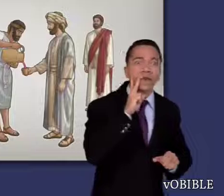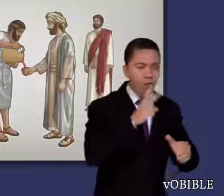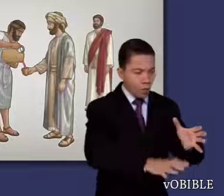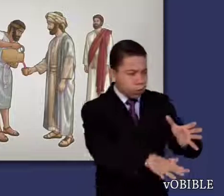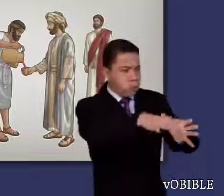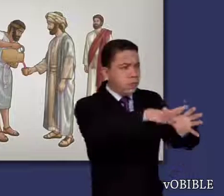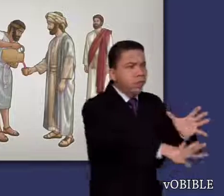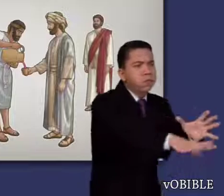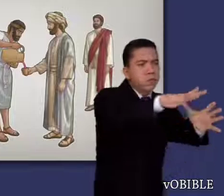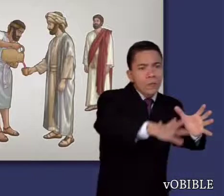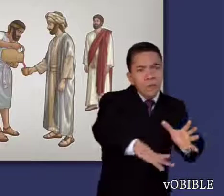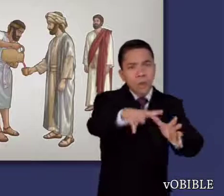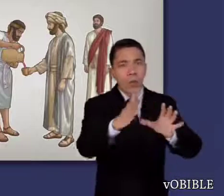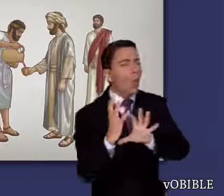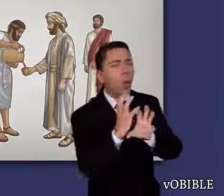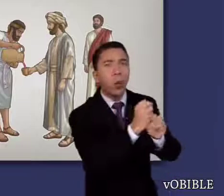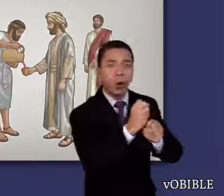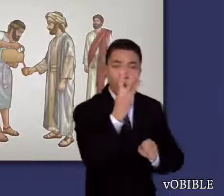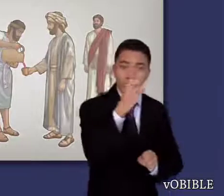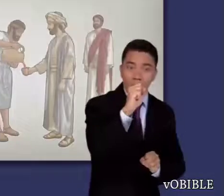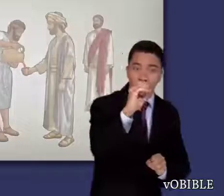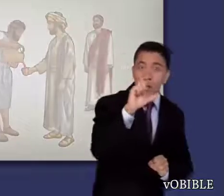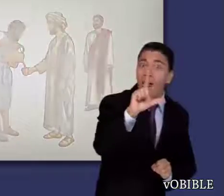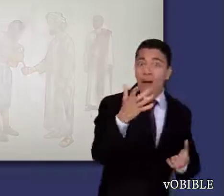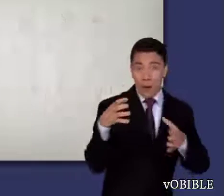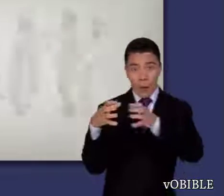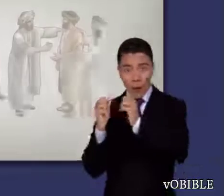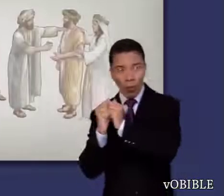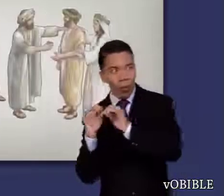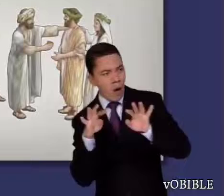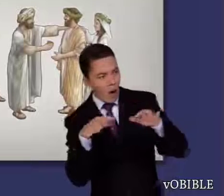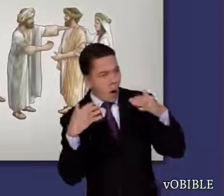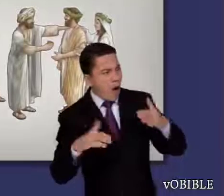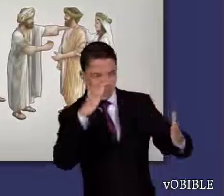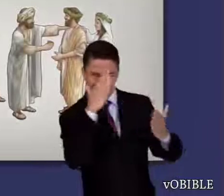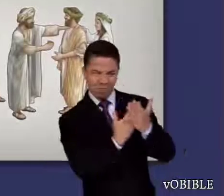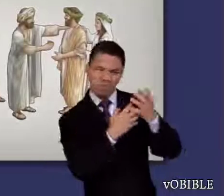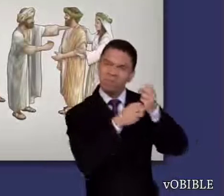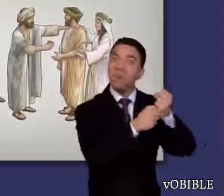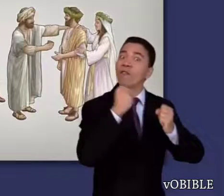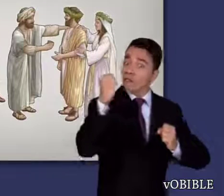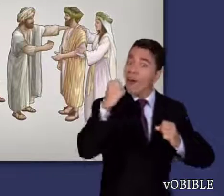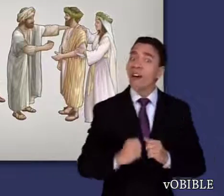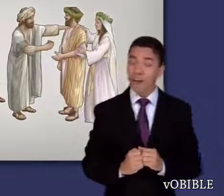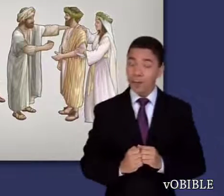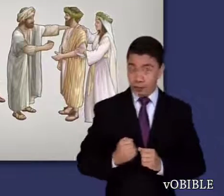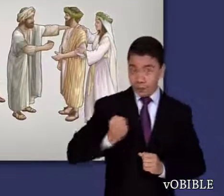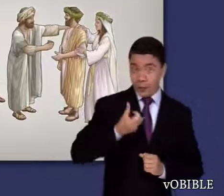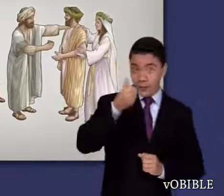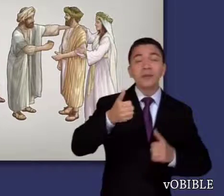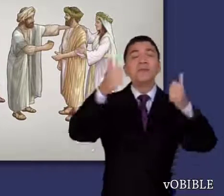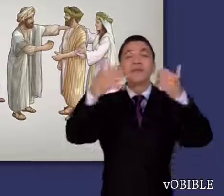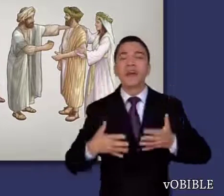de 380 litros de água em vinho bom. Ver esse milagre deixou a fé dos discípulos de Jesus